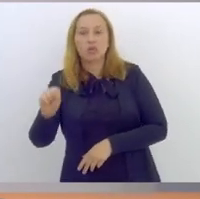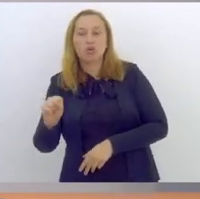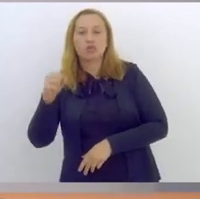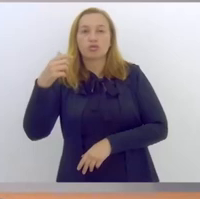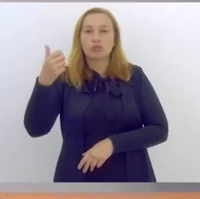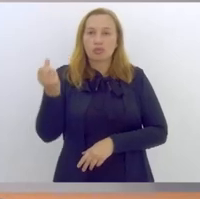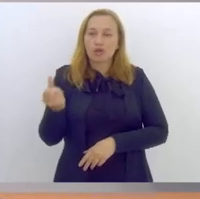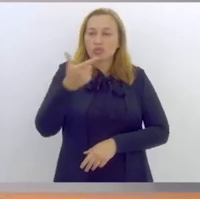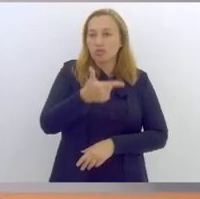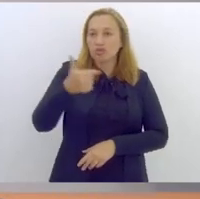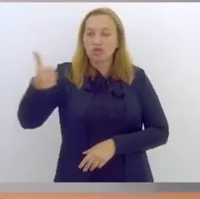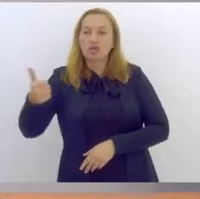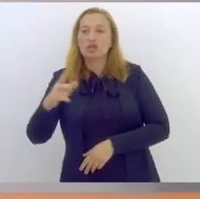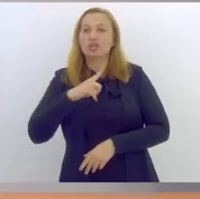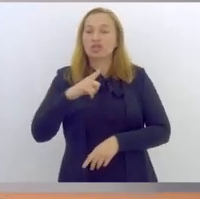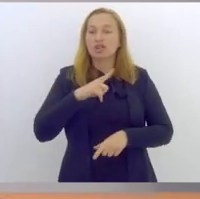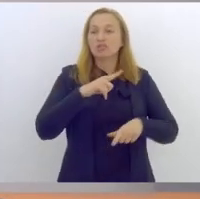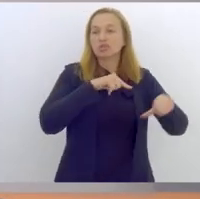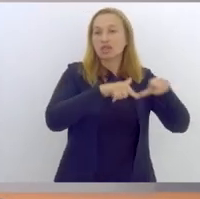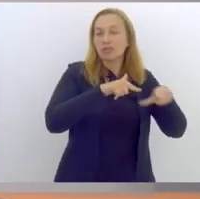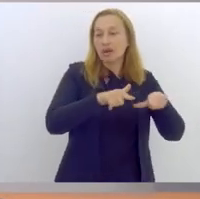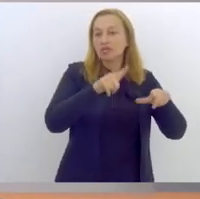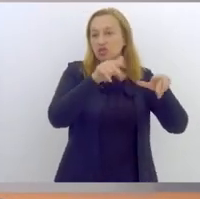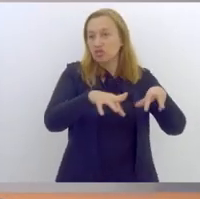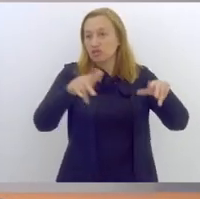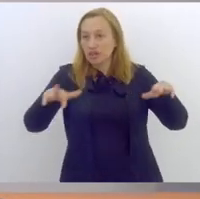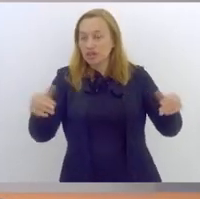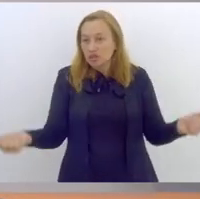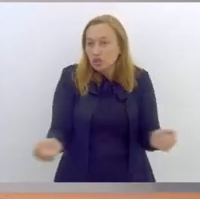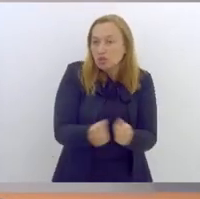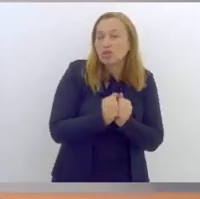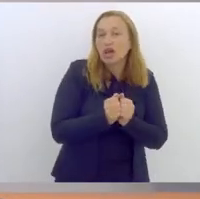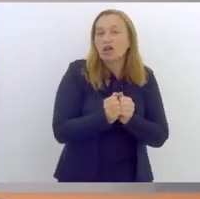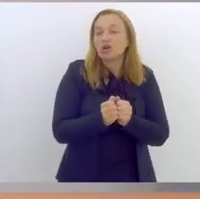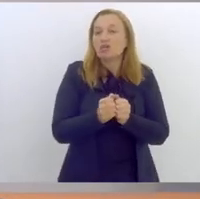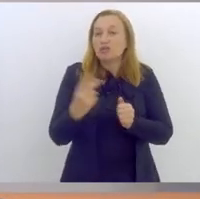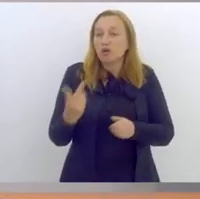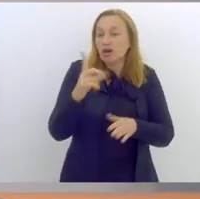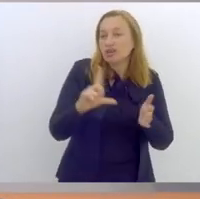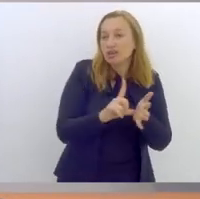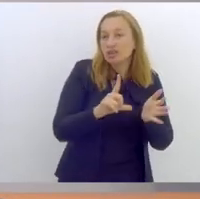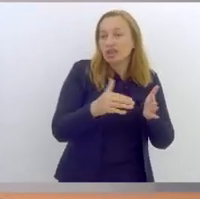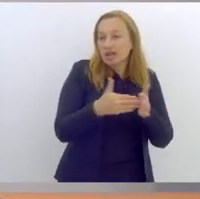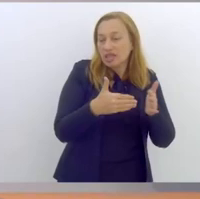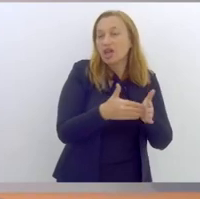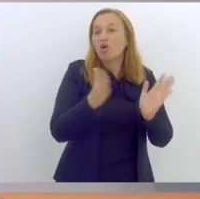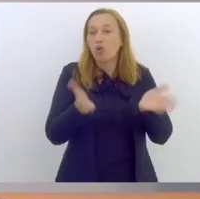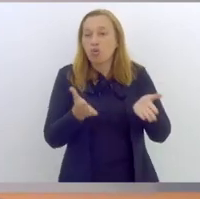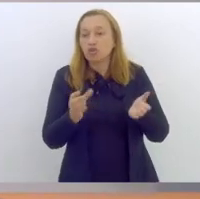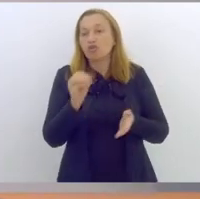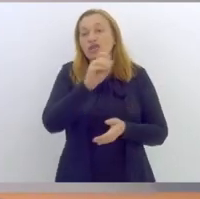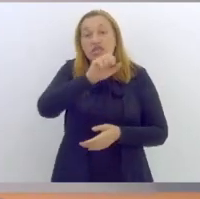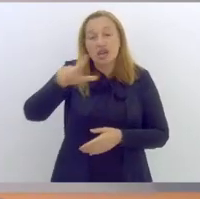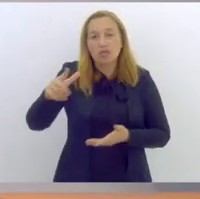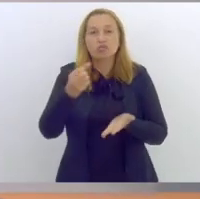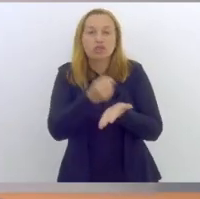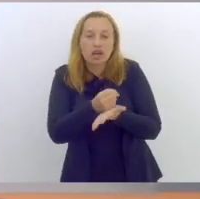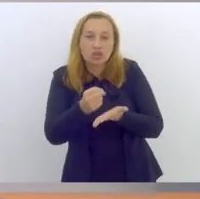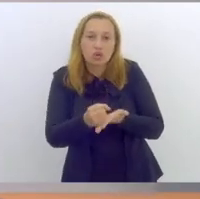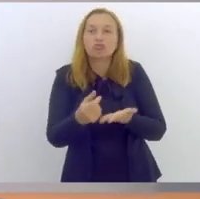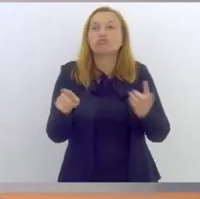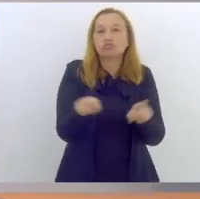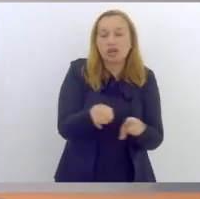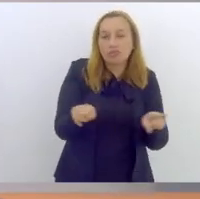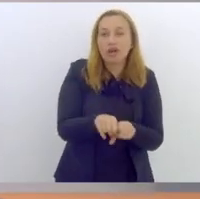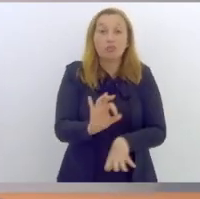nós tínhamos cargos distintos que foram unificados então valendo até hoje inclusive o oficial de cartório tá e o oficial né oficial de